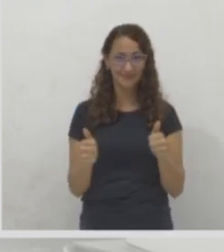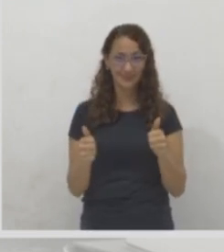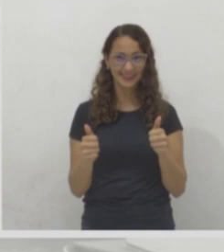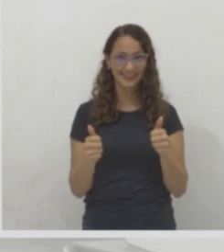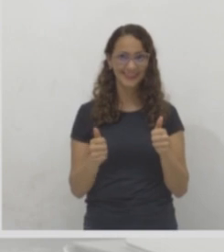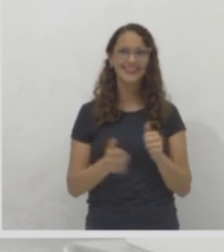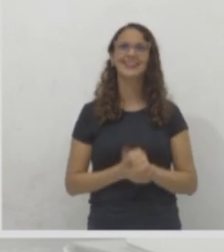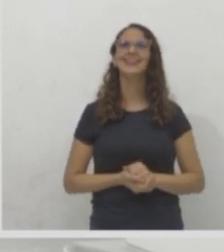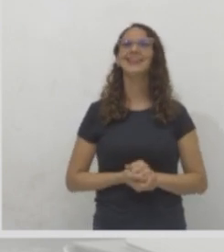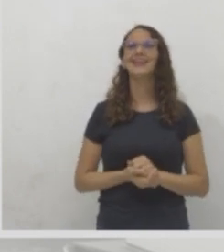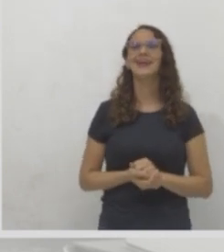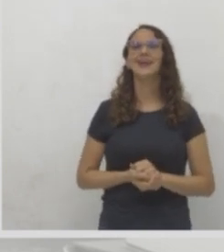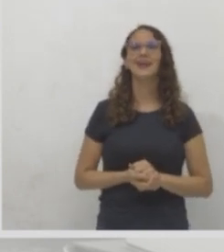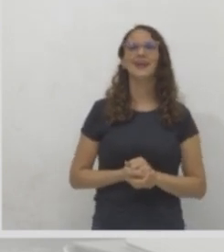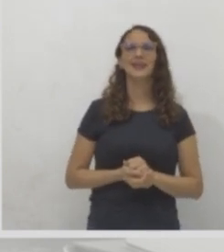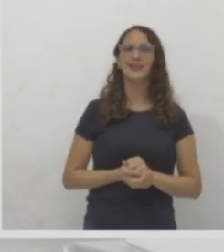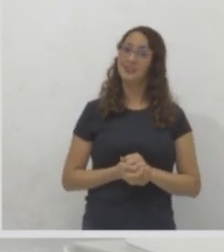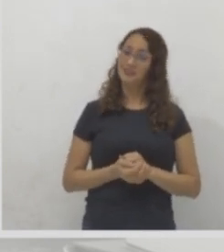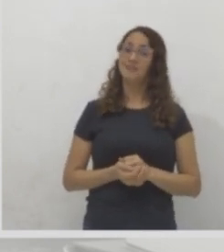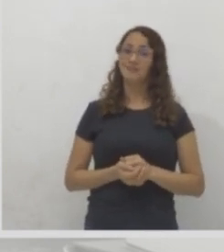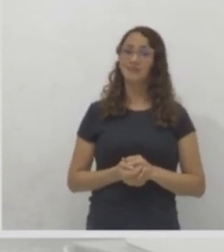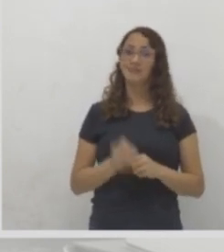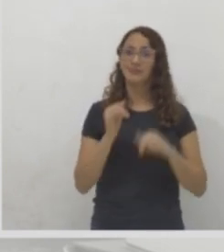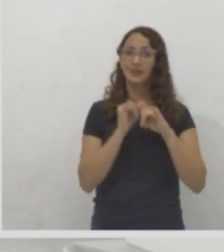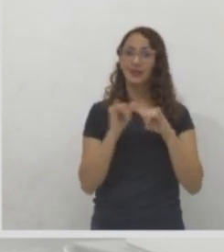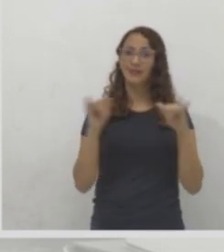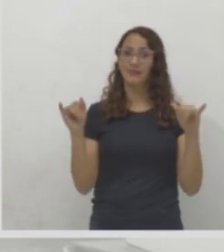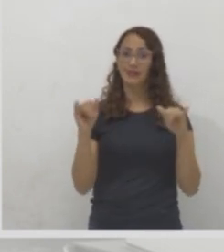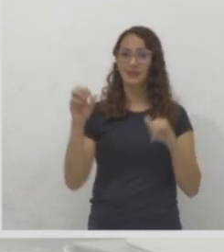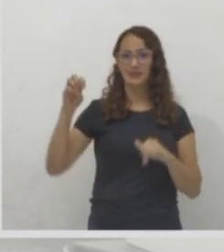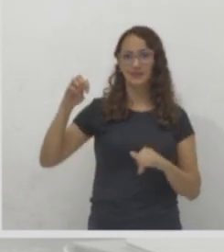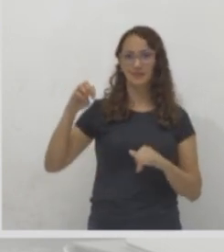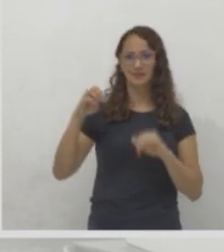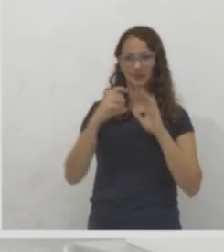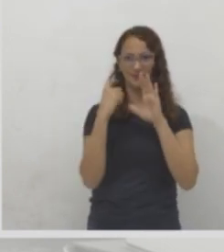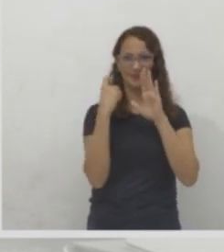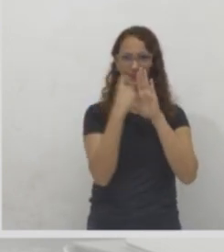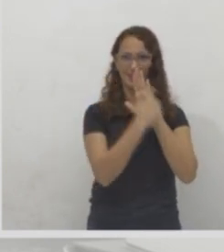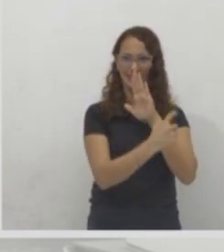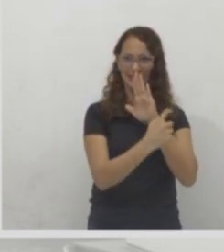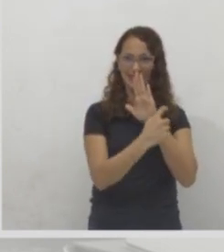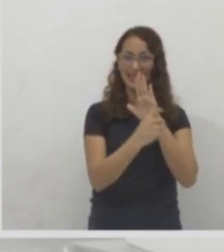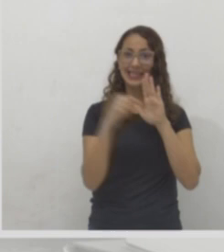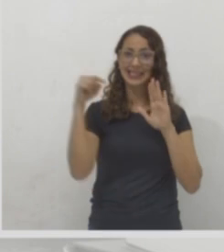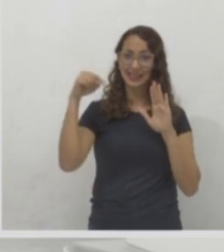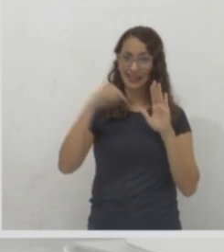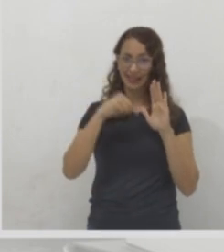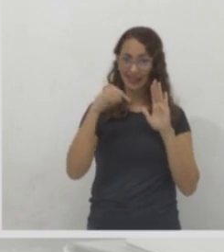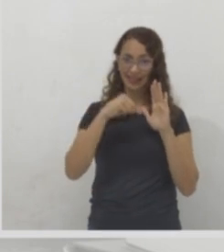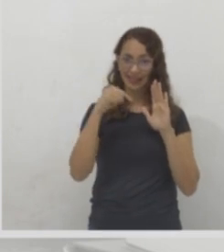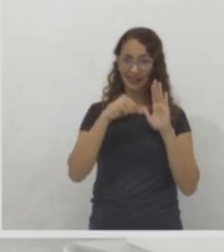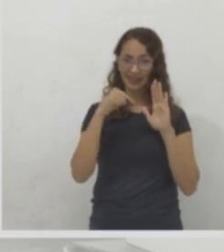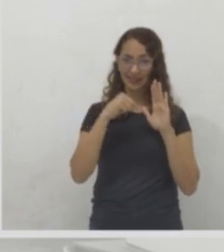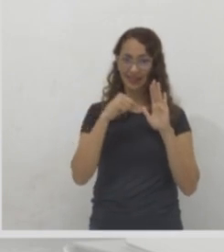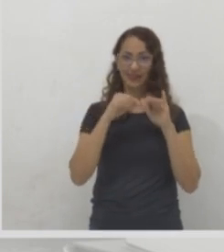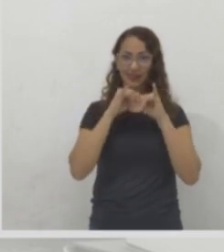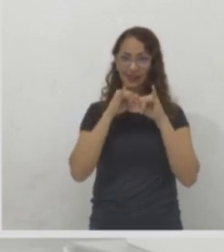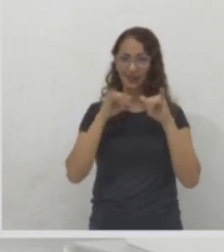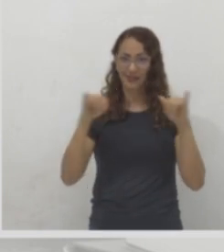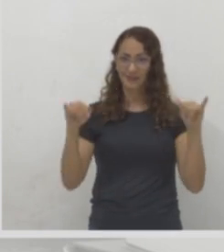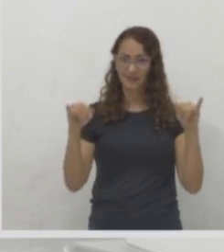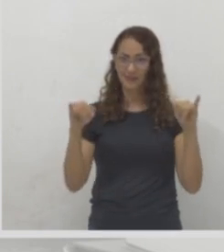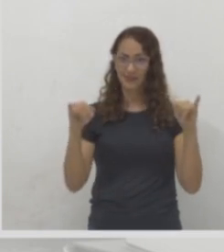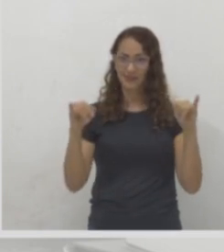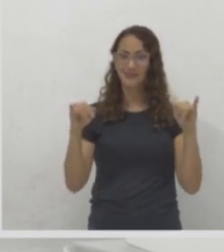essa manchete faz esse anúncio de que nesta reportagem, nesta notícia,